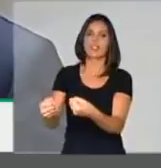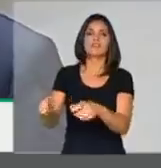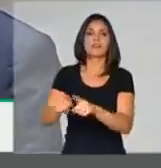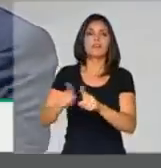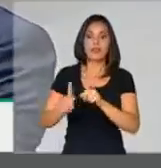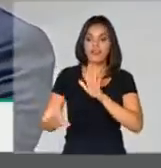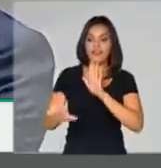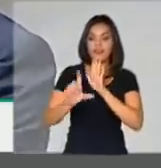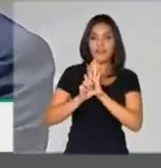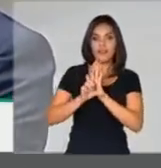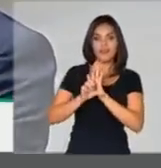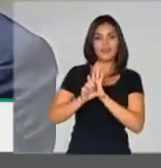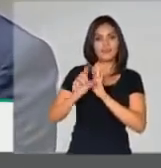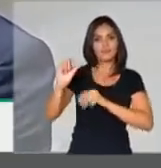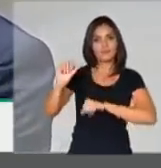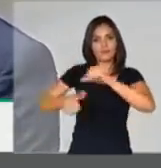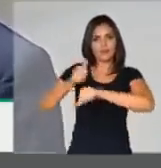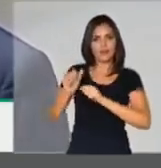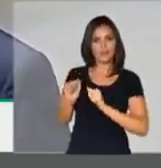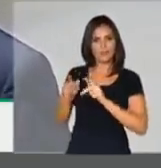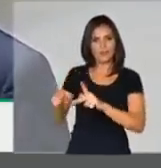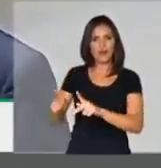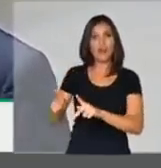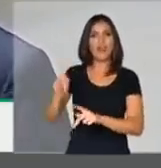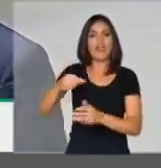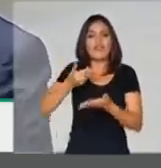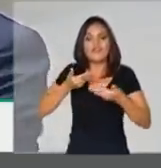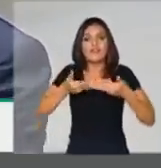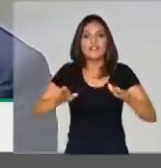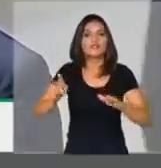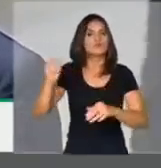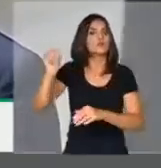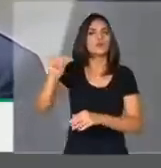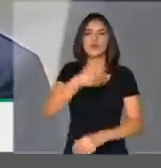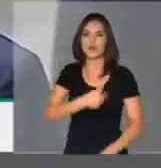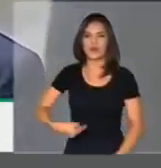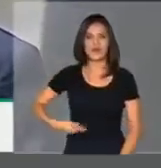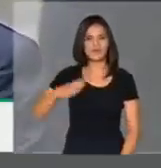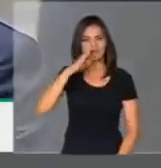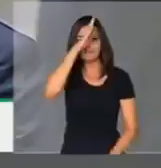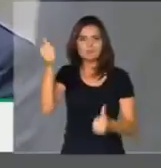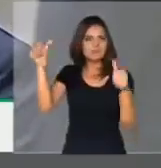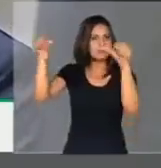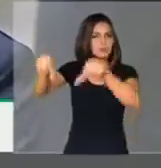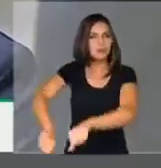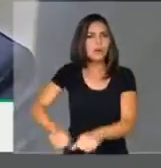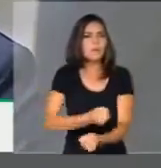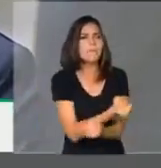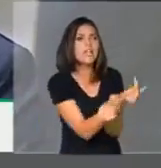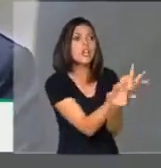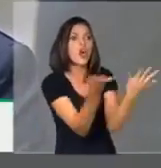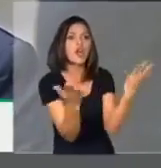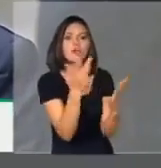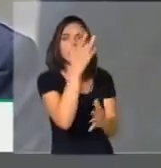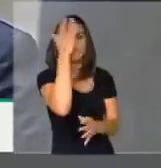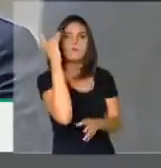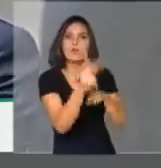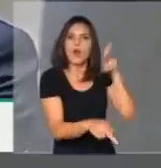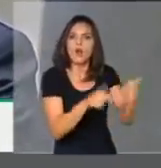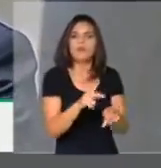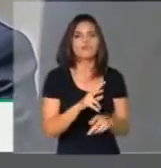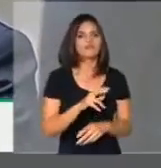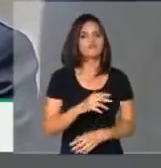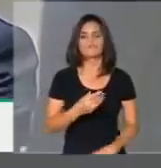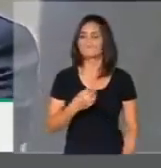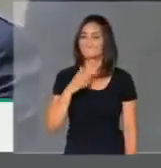Previdência vai ser o início da derrota desse governo, porque milhões de brasileiros não vão se aposentar. Milhões